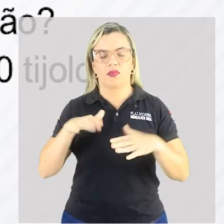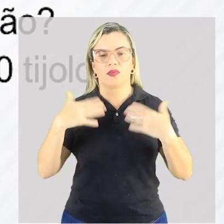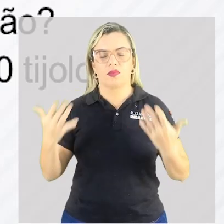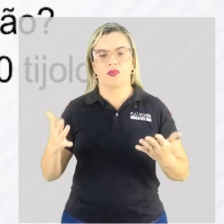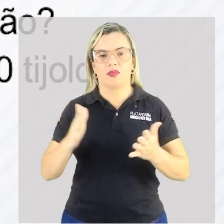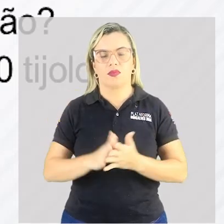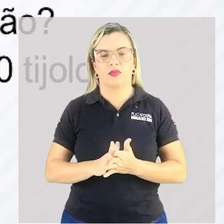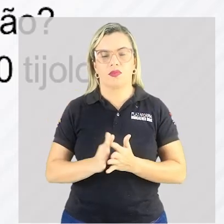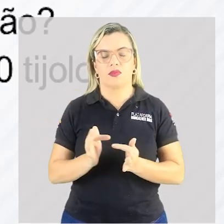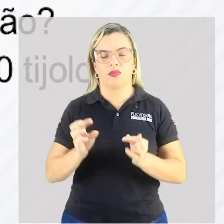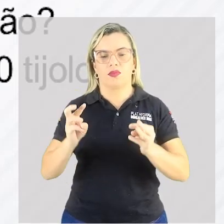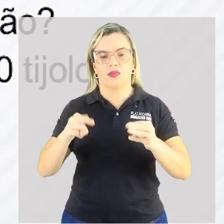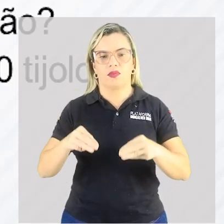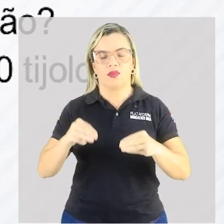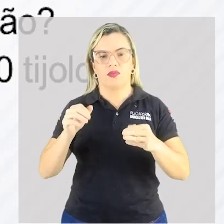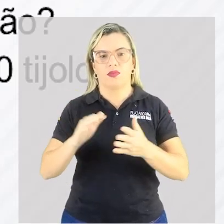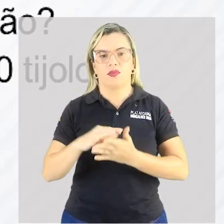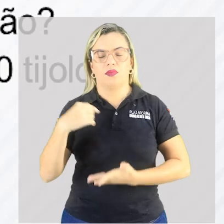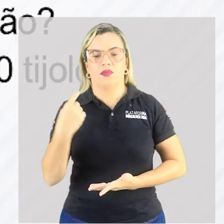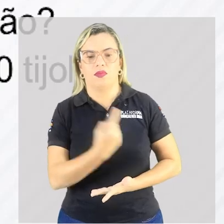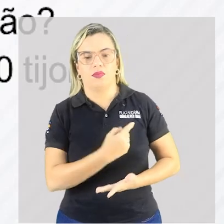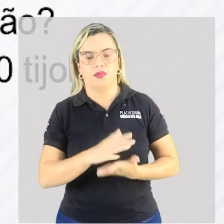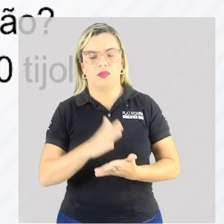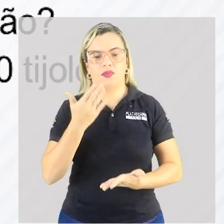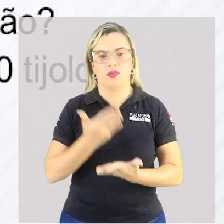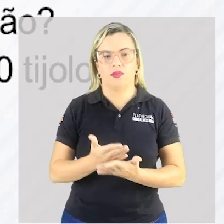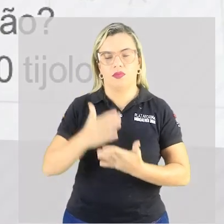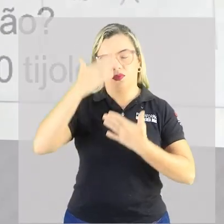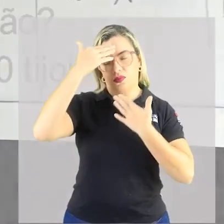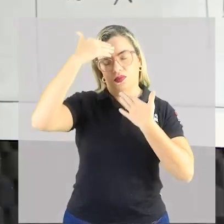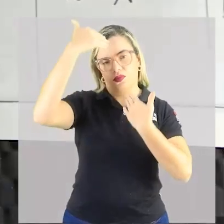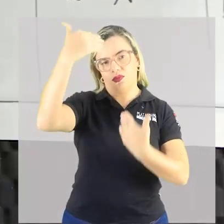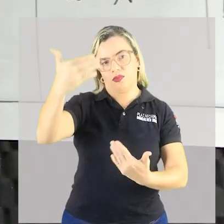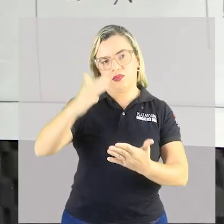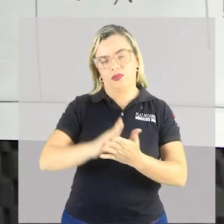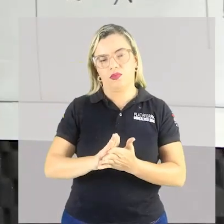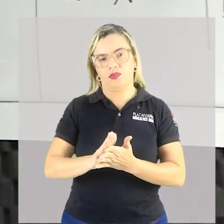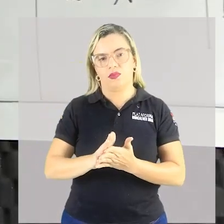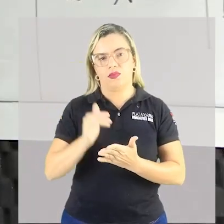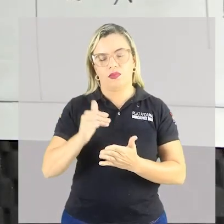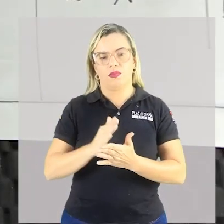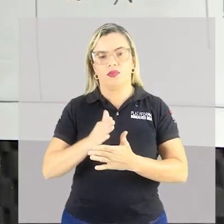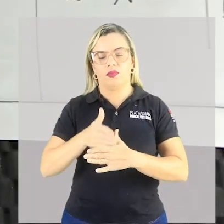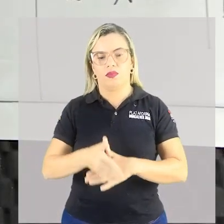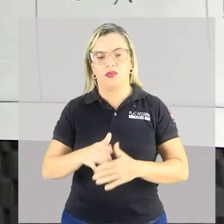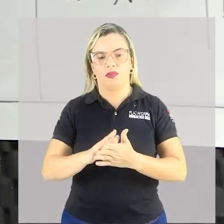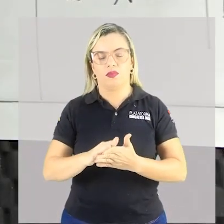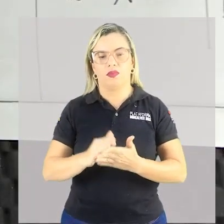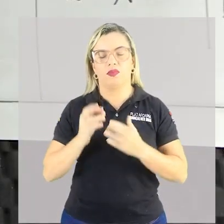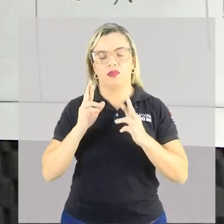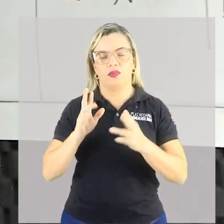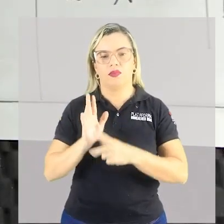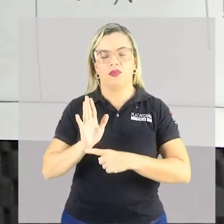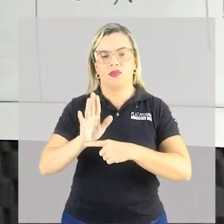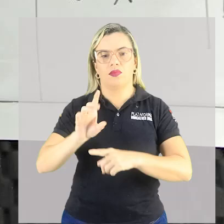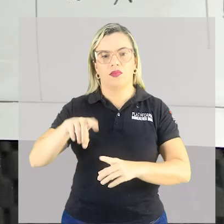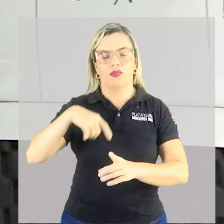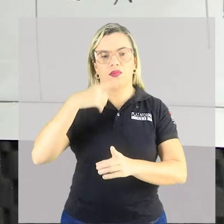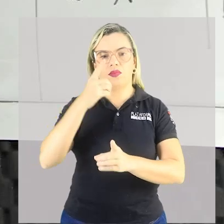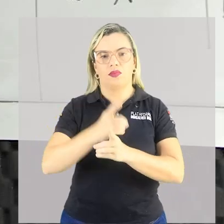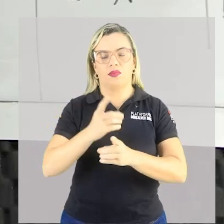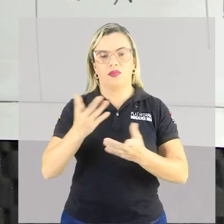Pessoal, então a gente vai encerrando aqui, tá? Essa nossa aula. Obrigado pela participação de todos, espero ter ajudado vocês e nos encontramos